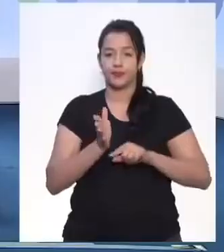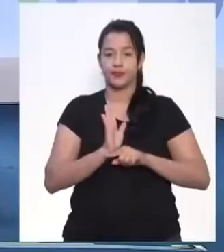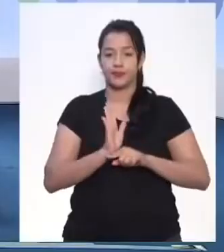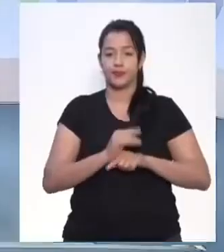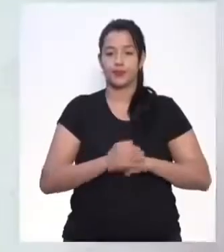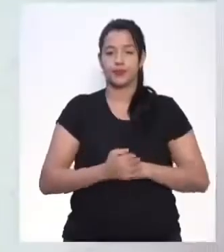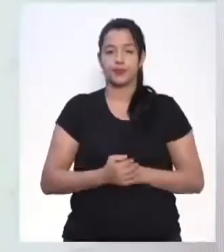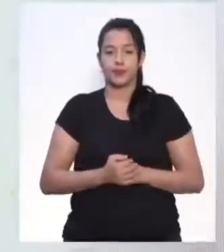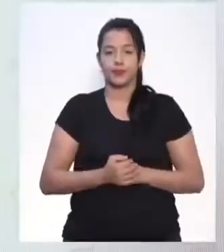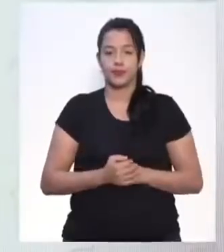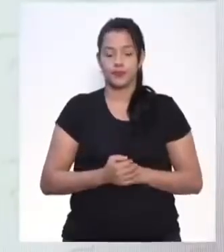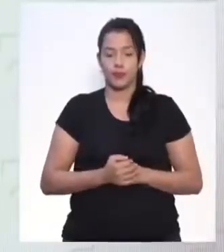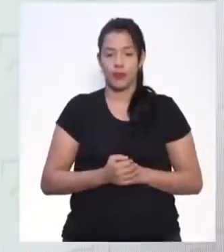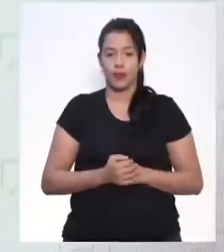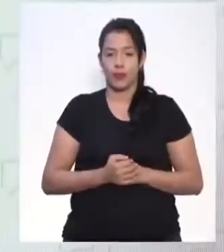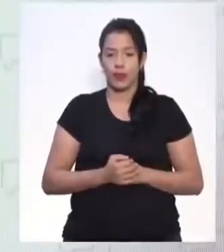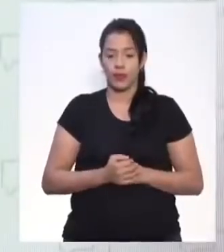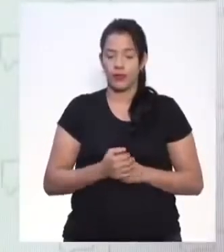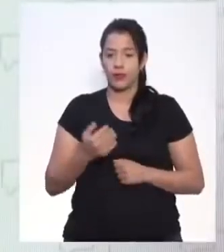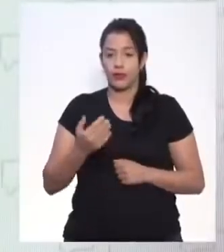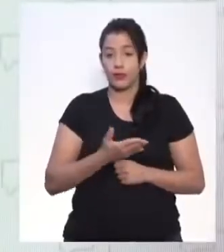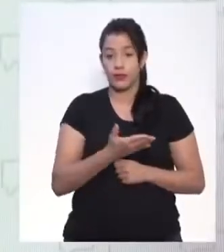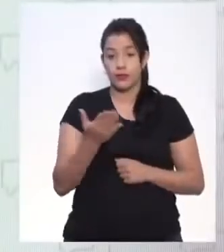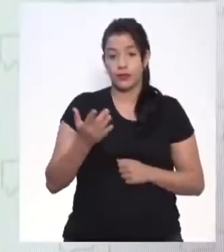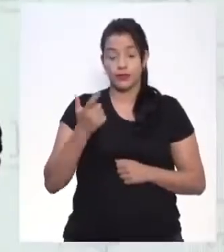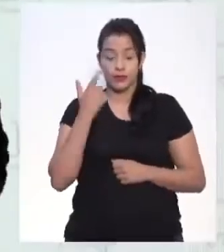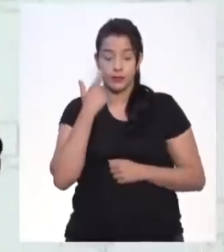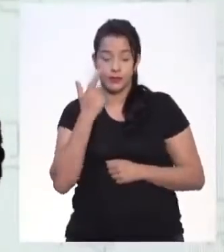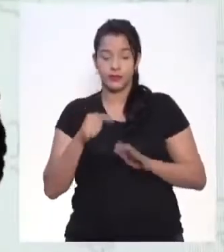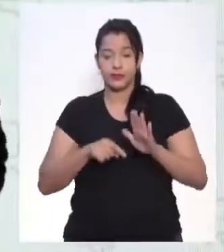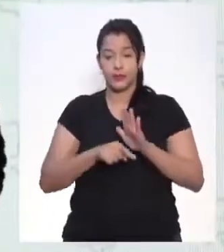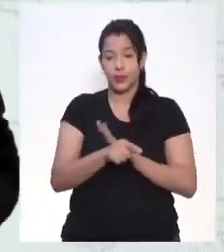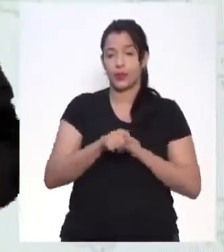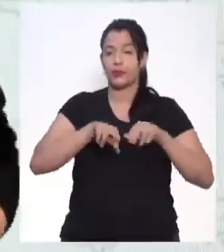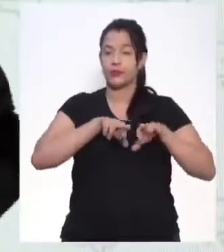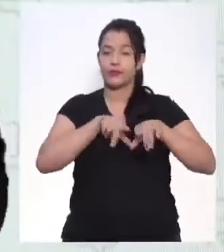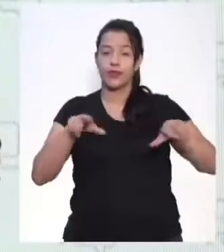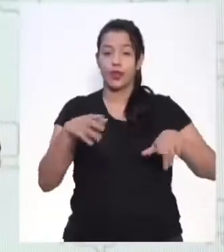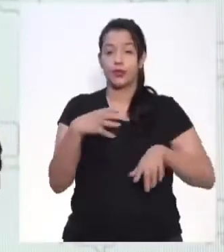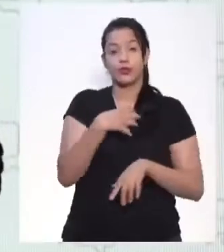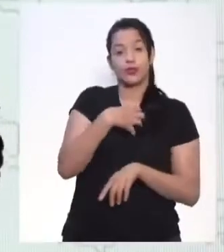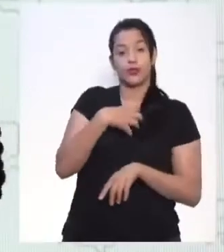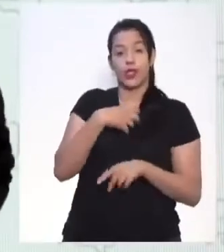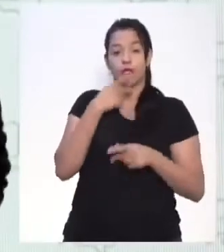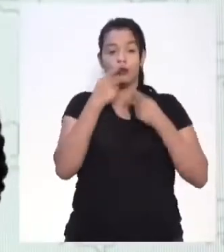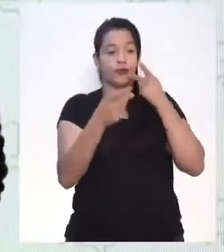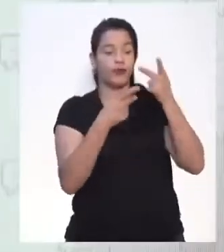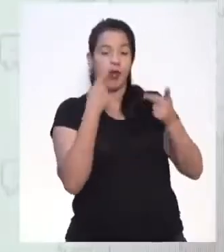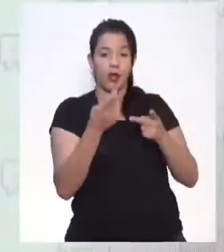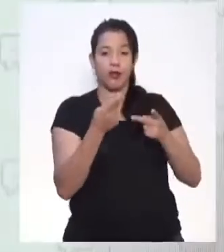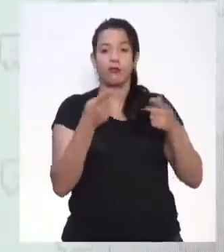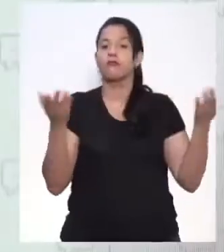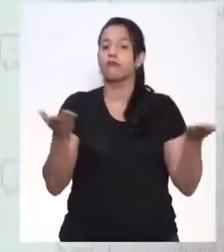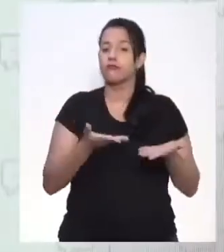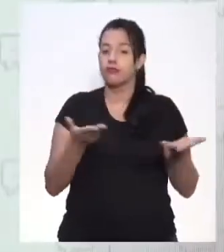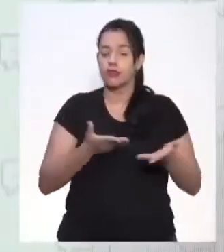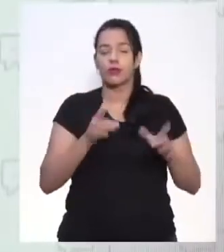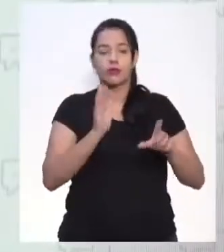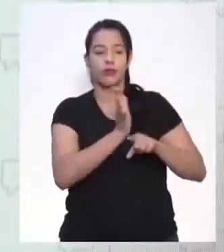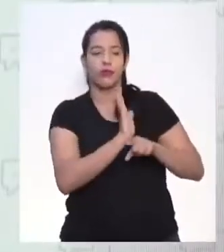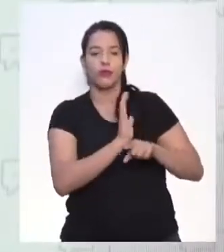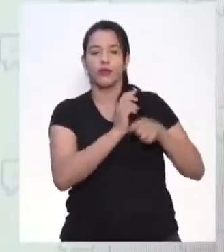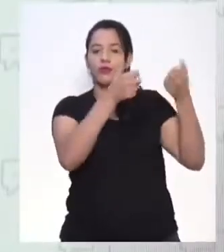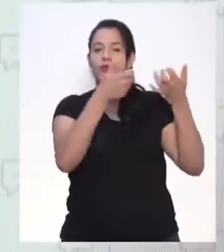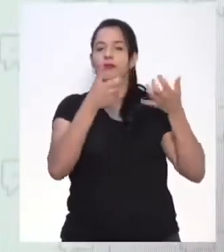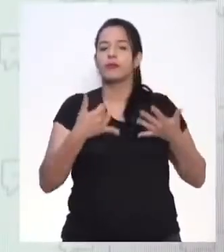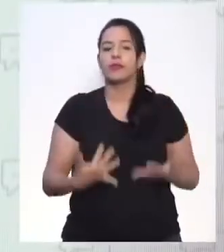né? Você já se perguntou por que é que existem tantos sotaques no Brasil? O que não falta são variações da nossa língua portuguesa. E nesse vídeo, a gente